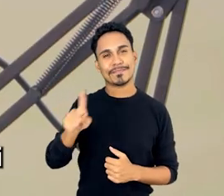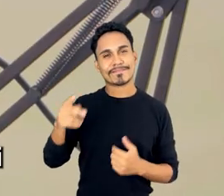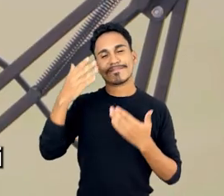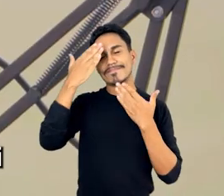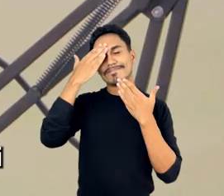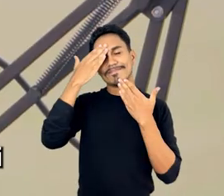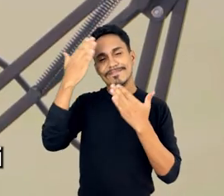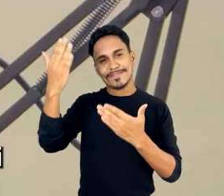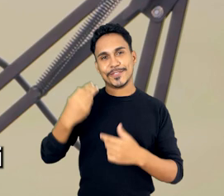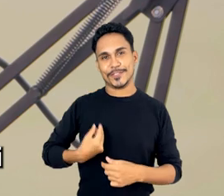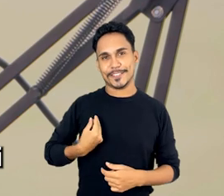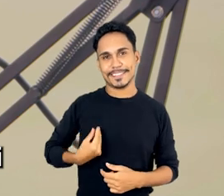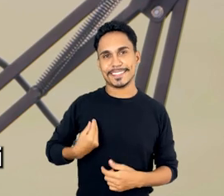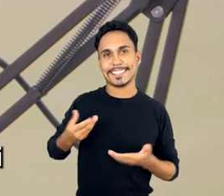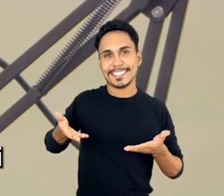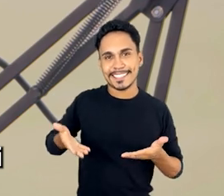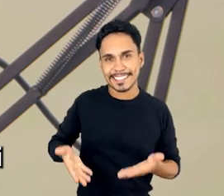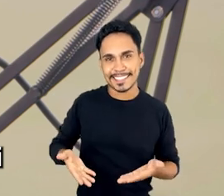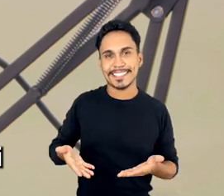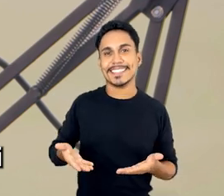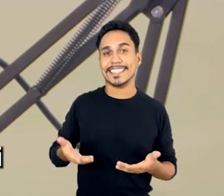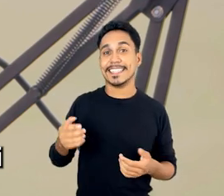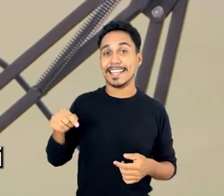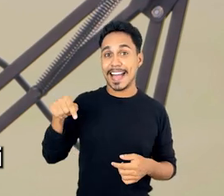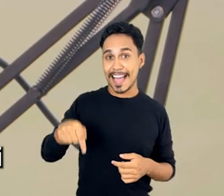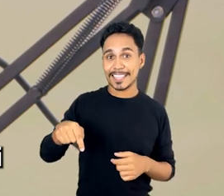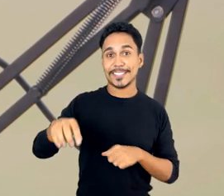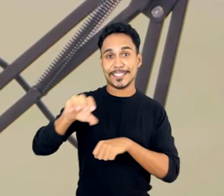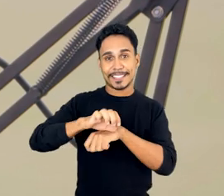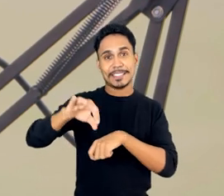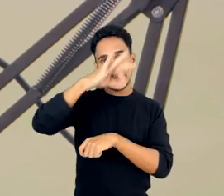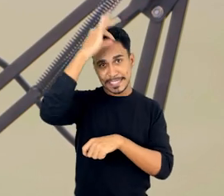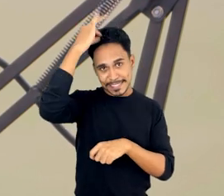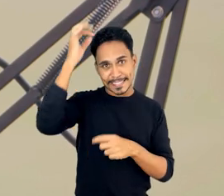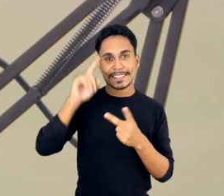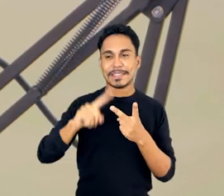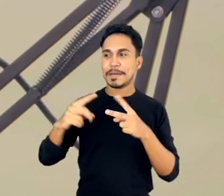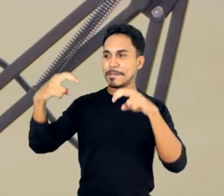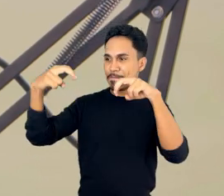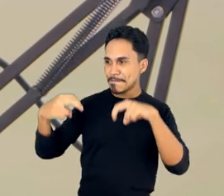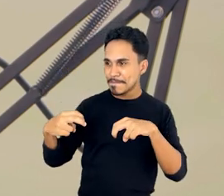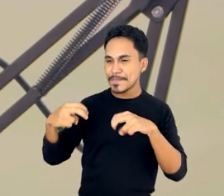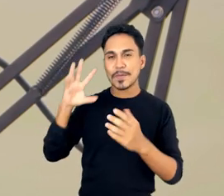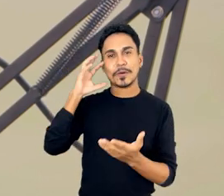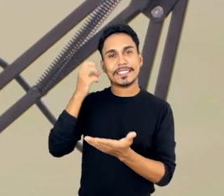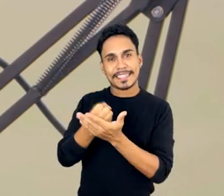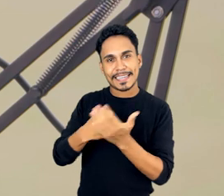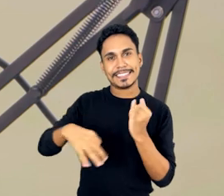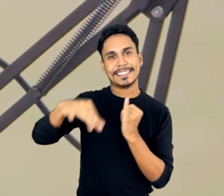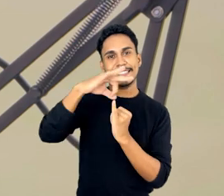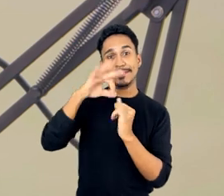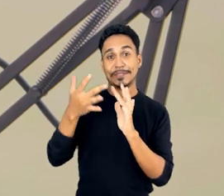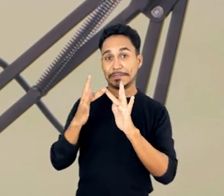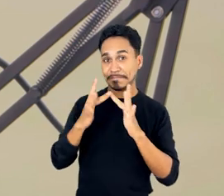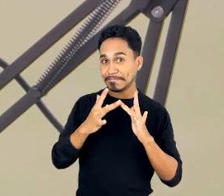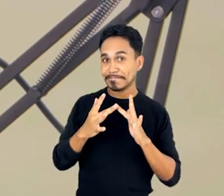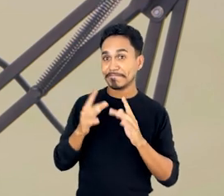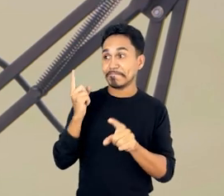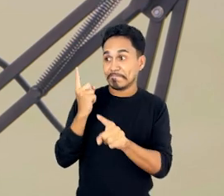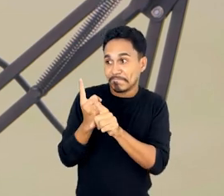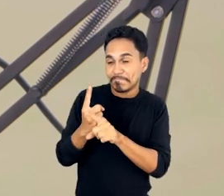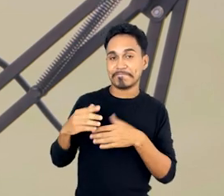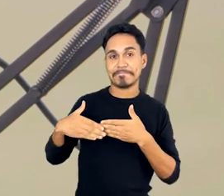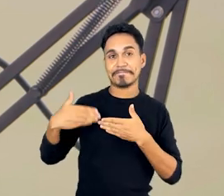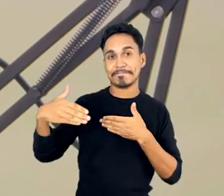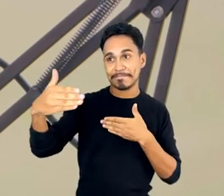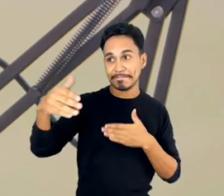agradeço imensamente a sua presença e tanto aqui no Espírito Santo quanto aqui no podcast do conexões ifs a gente se vê